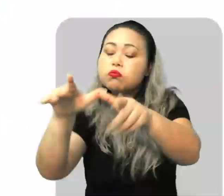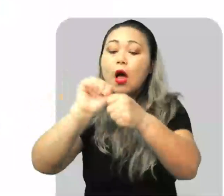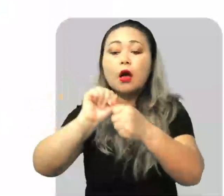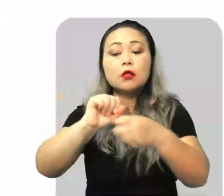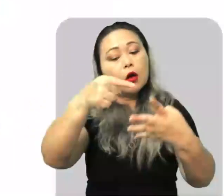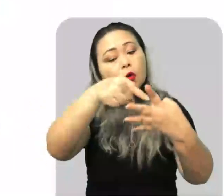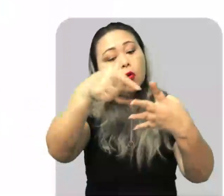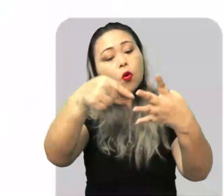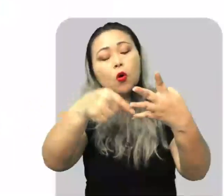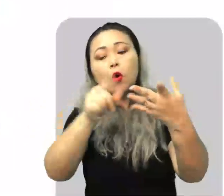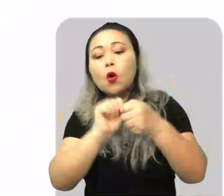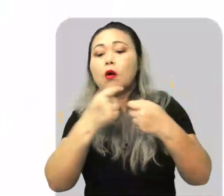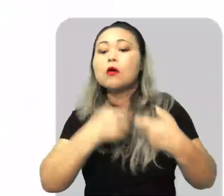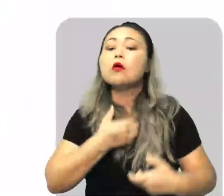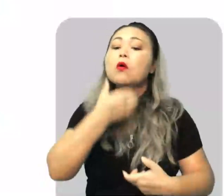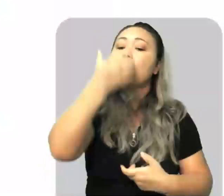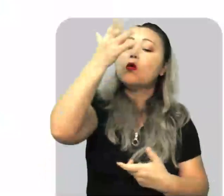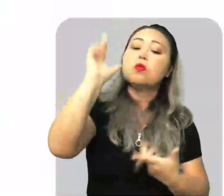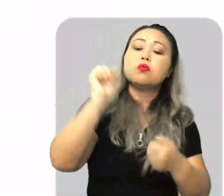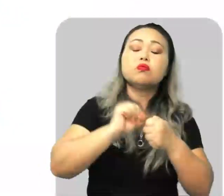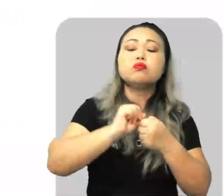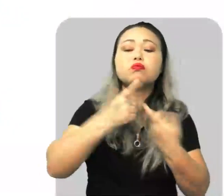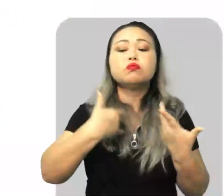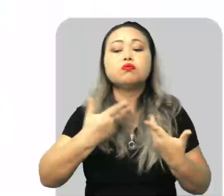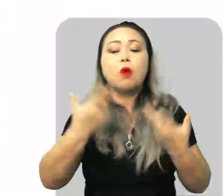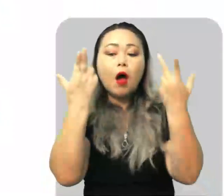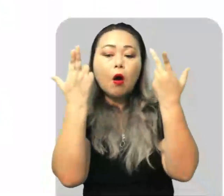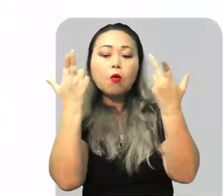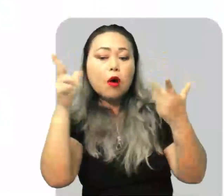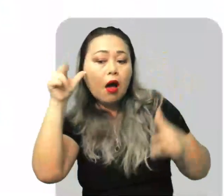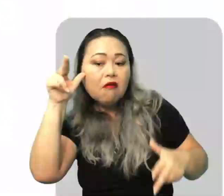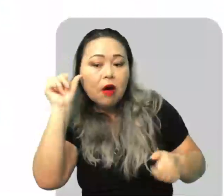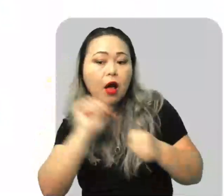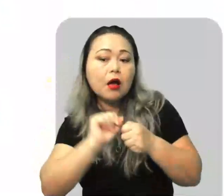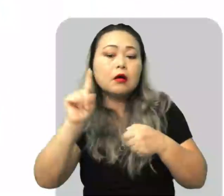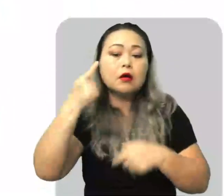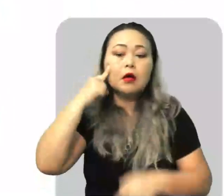4 patas, as girafas, o cavalo. Daí do lado a gente tem essa imagem aqui.